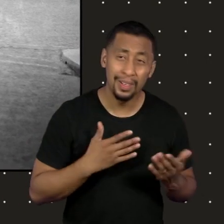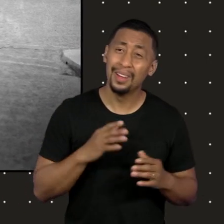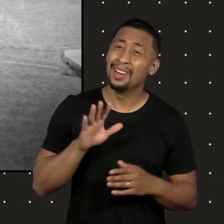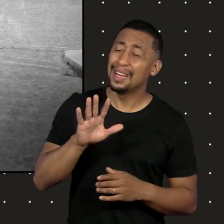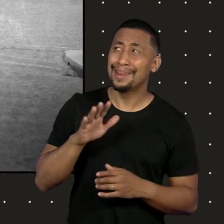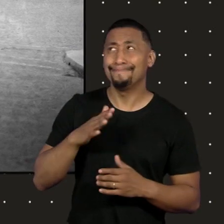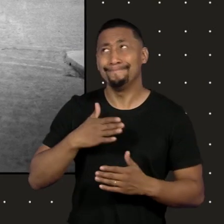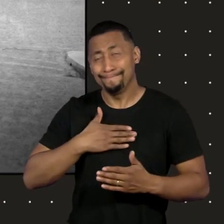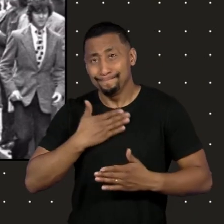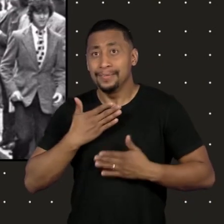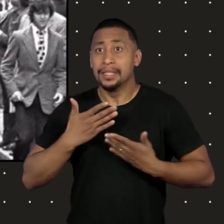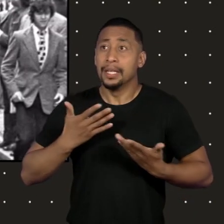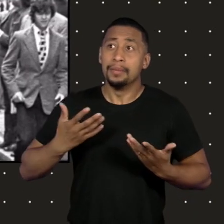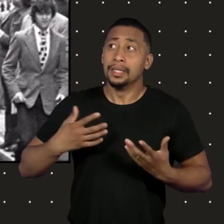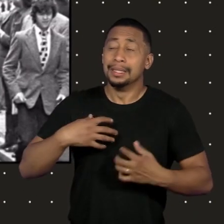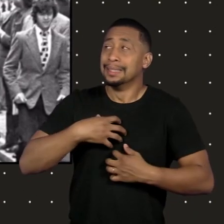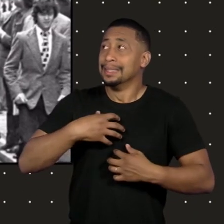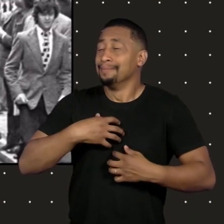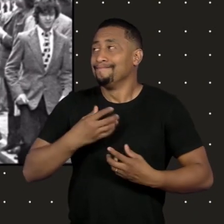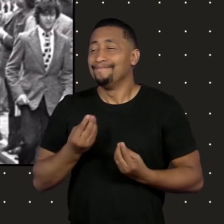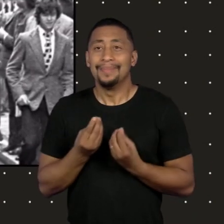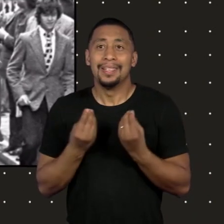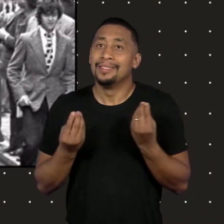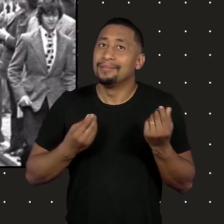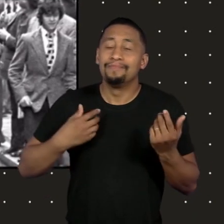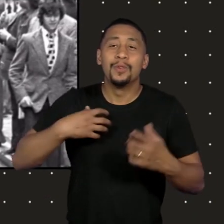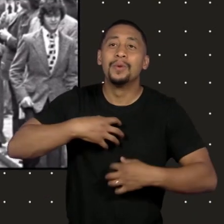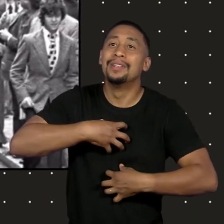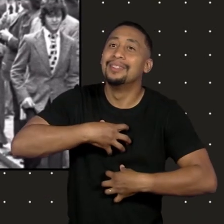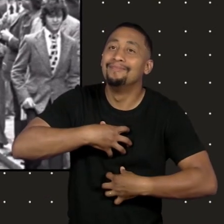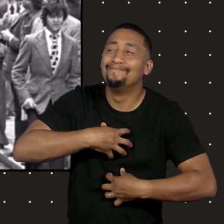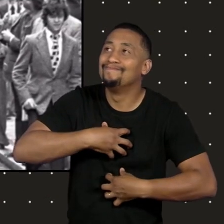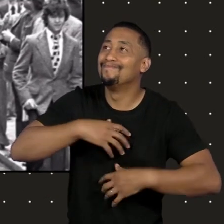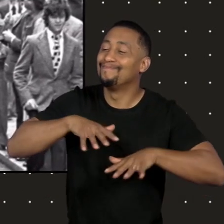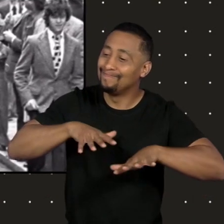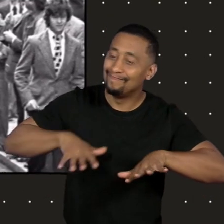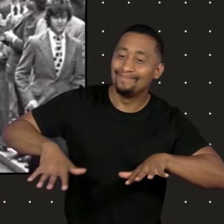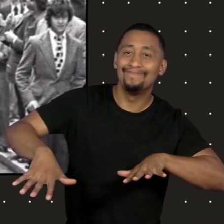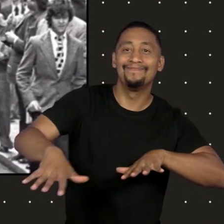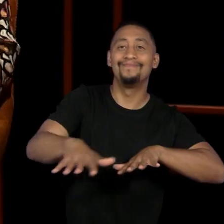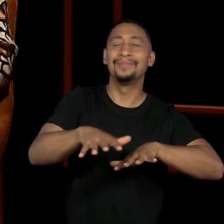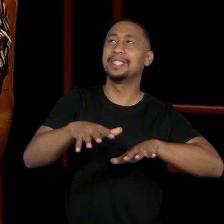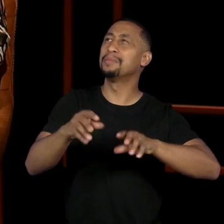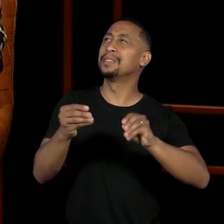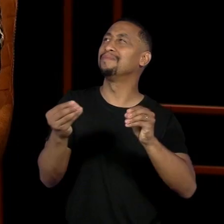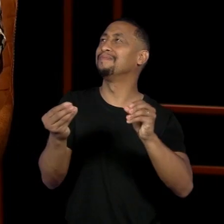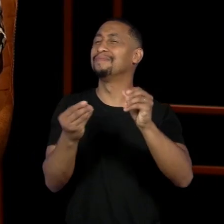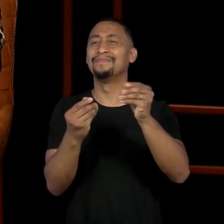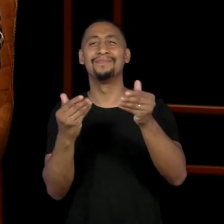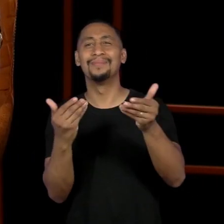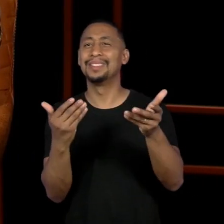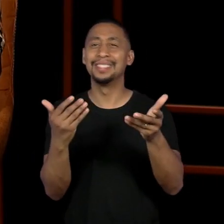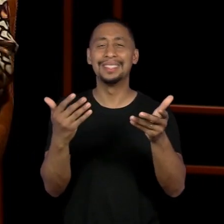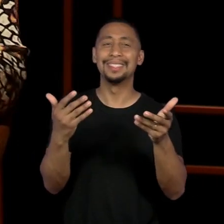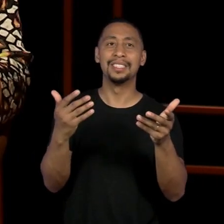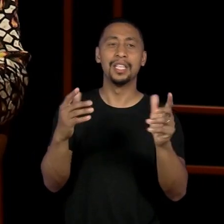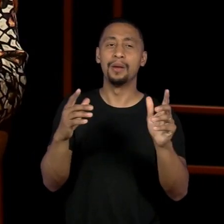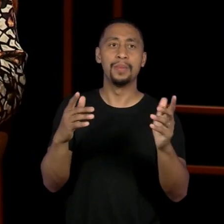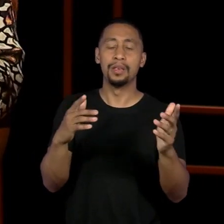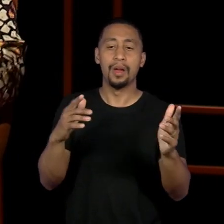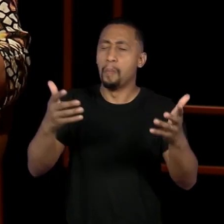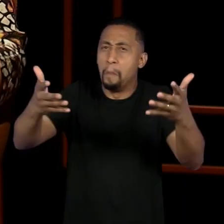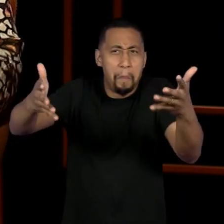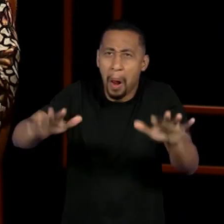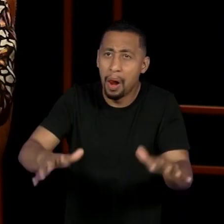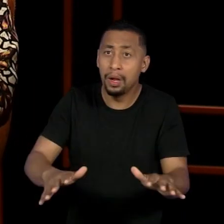tempo, não sei, havia qualquer coisa no ar que já parecia que não ia acontecer uma desgraça.